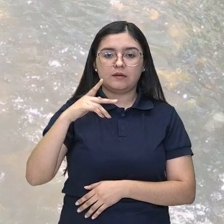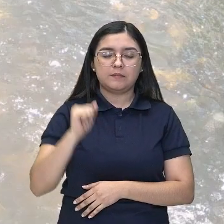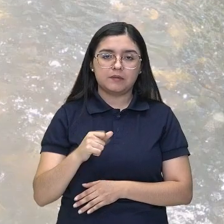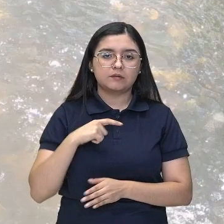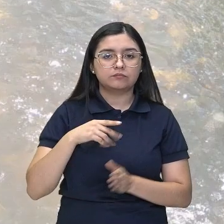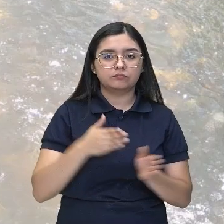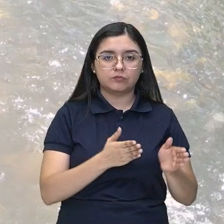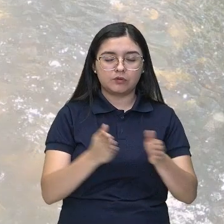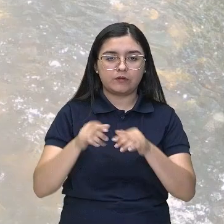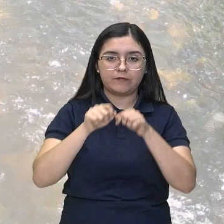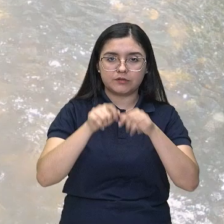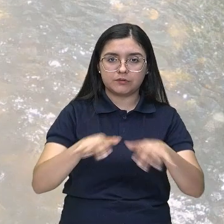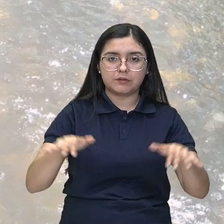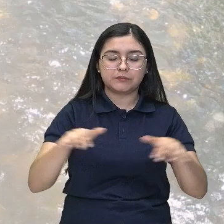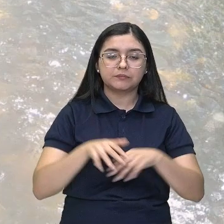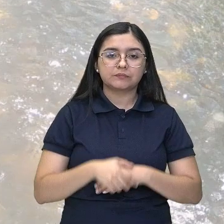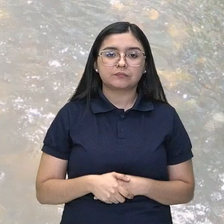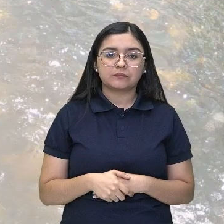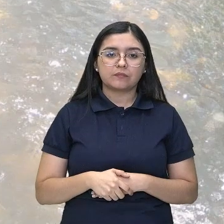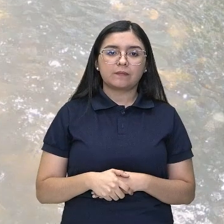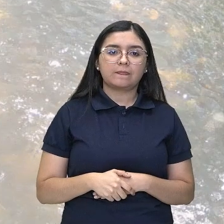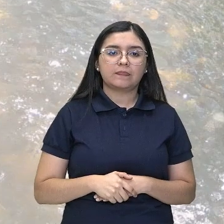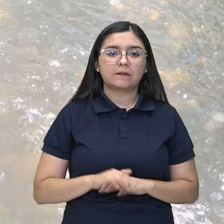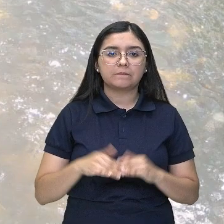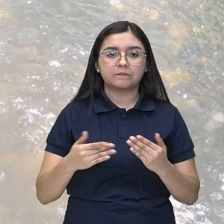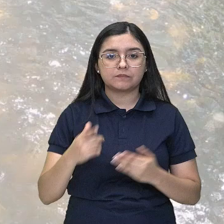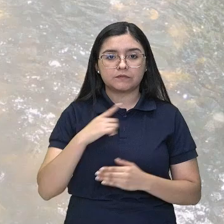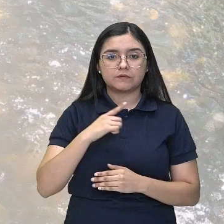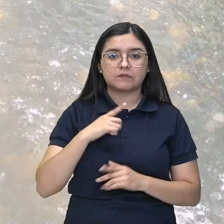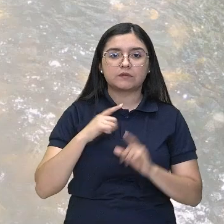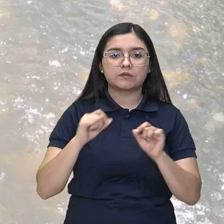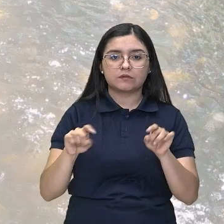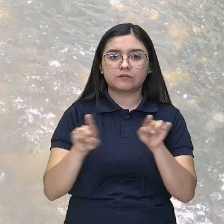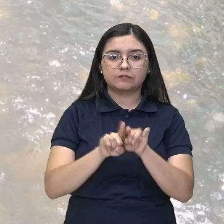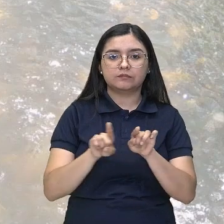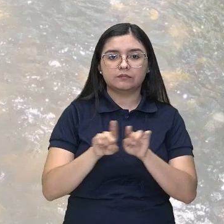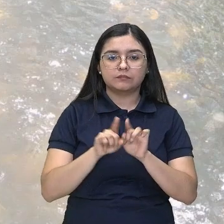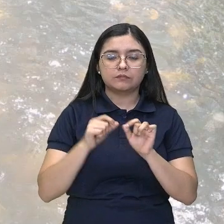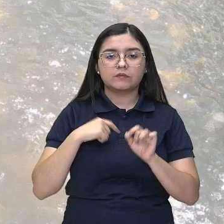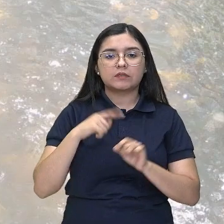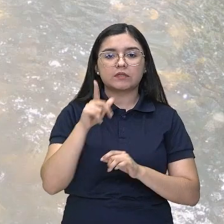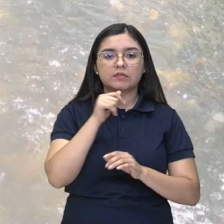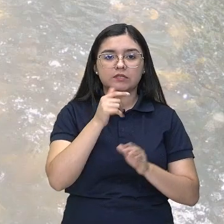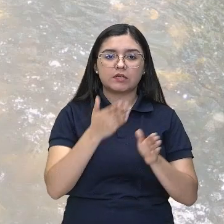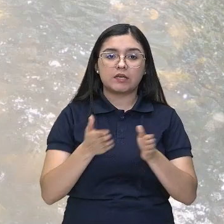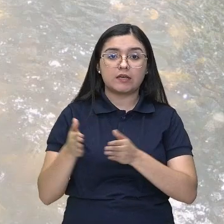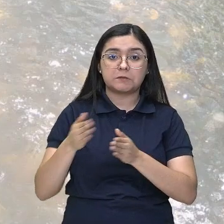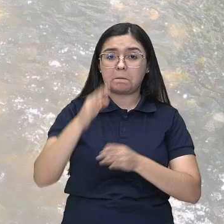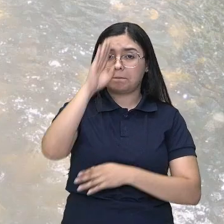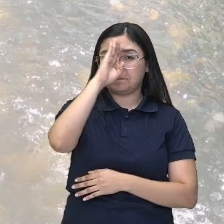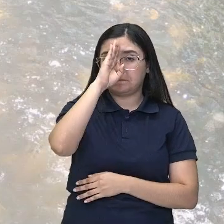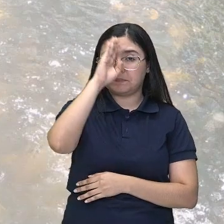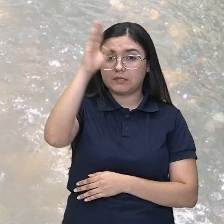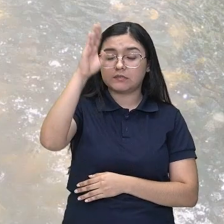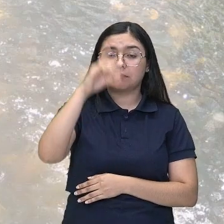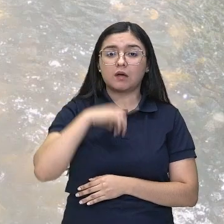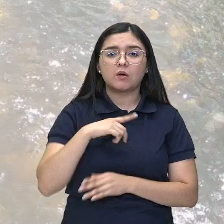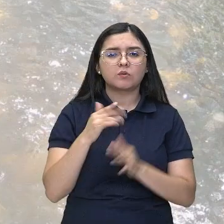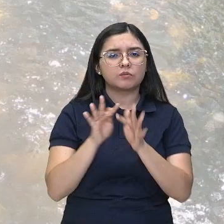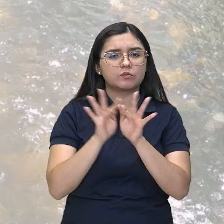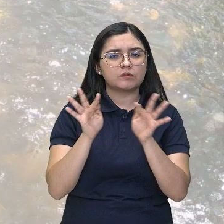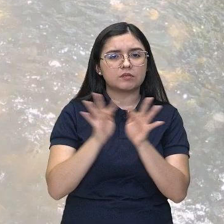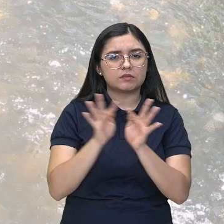majestosamente em seu vasto leito. Dir-se-ia que vassalo e tributário desse rei das águas, o pequeno rio